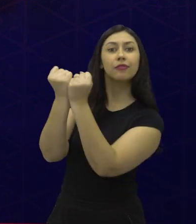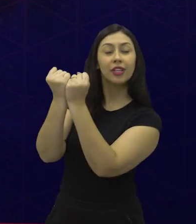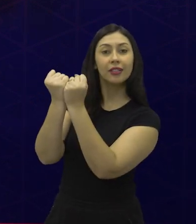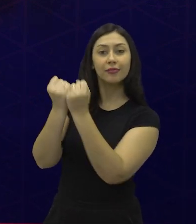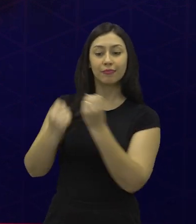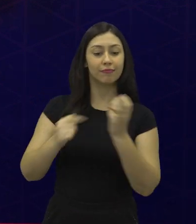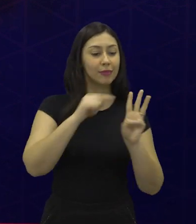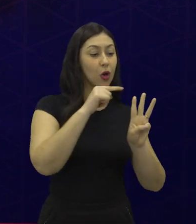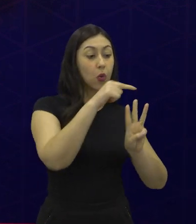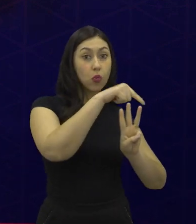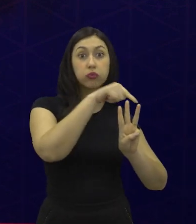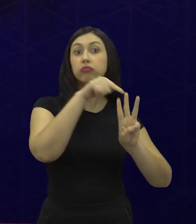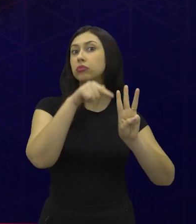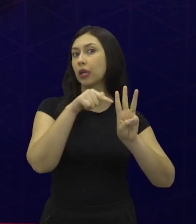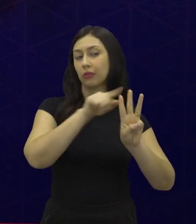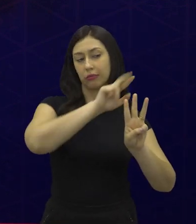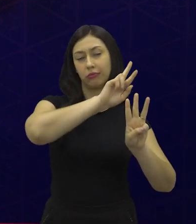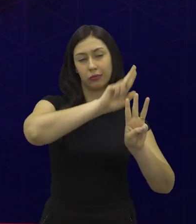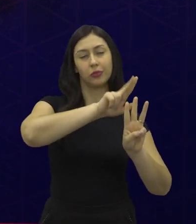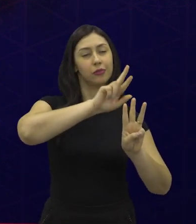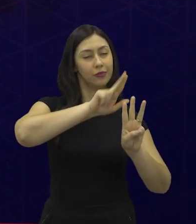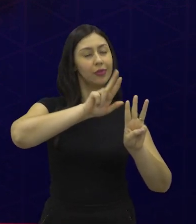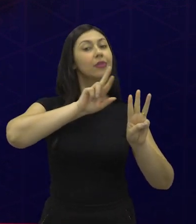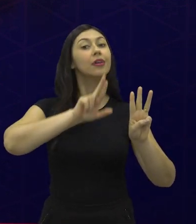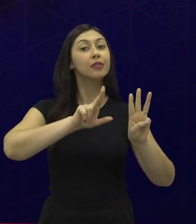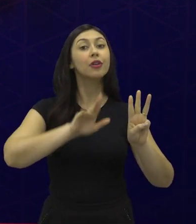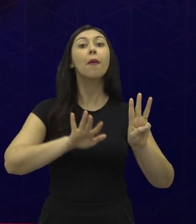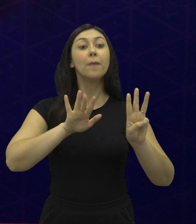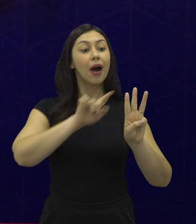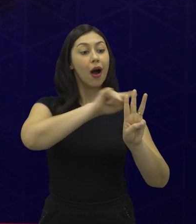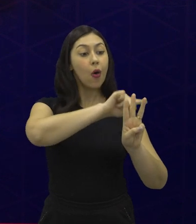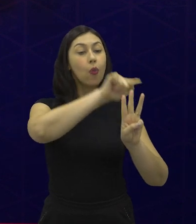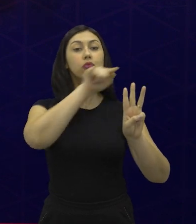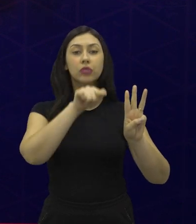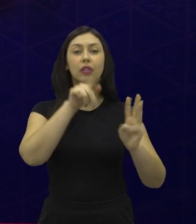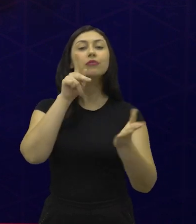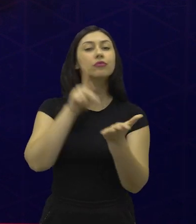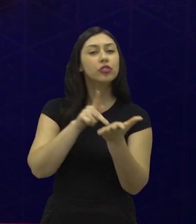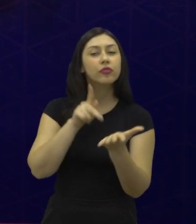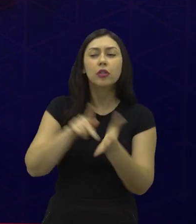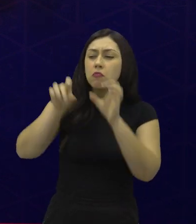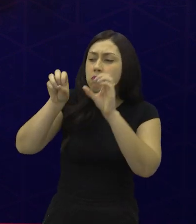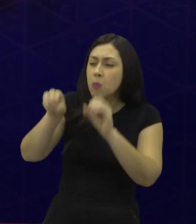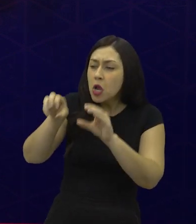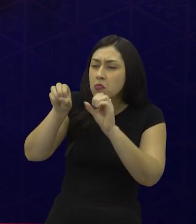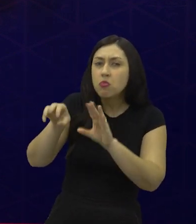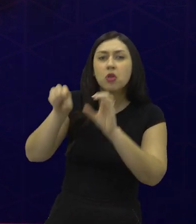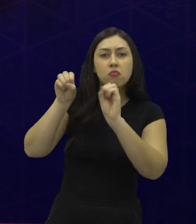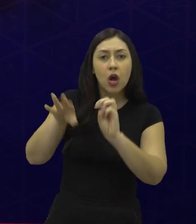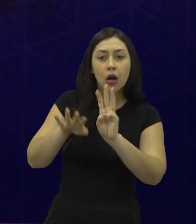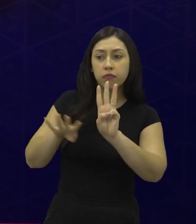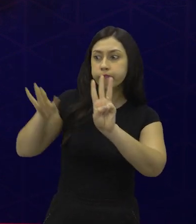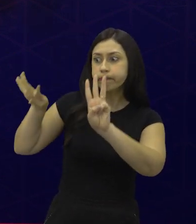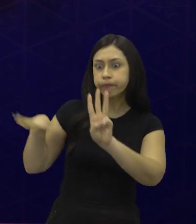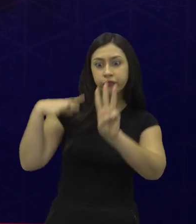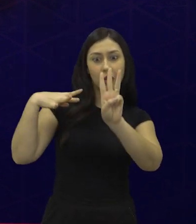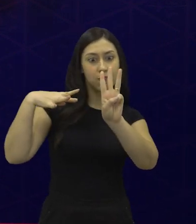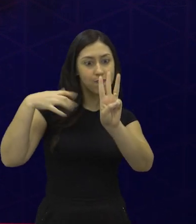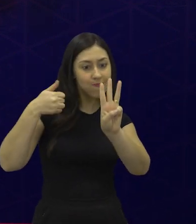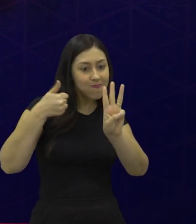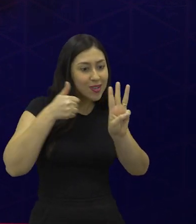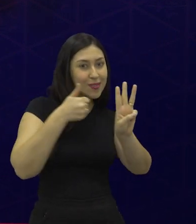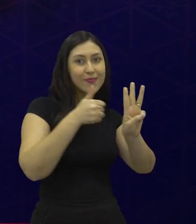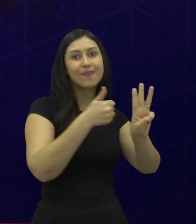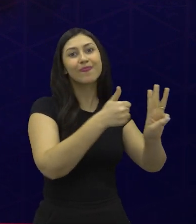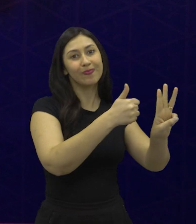das trevas, todos eles, cada um em sua realidade, foram verdadeiros mestres que deixaram uma legião